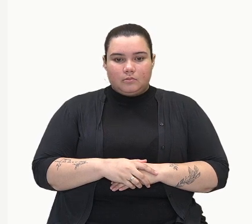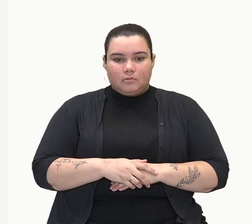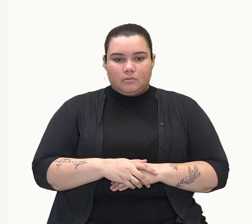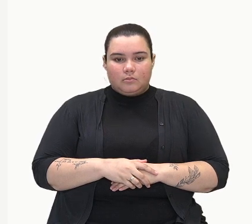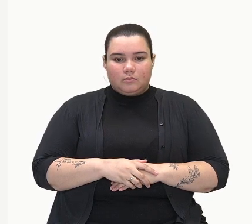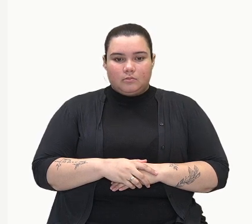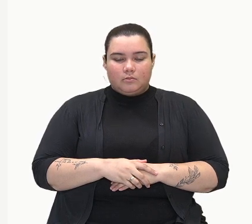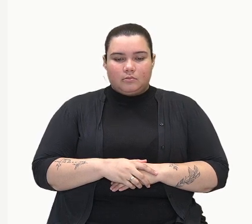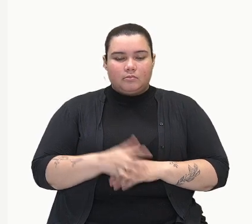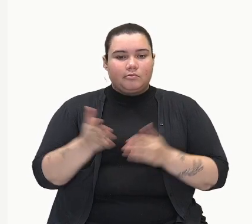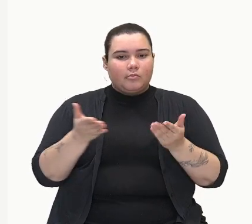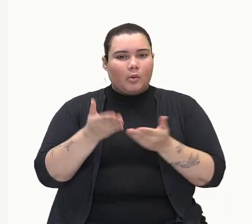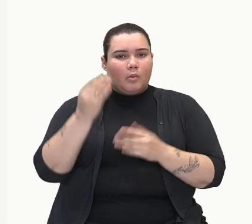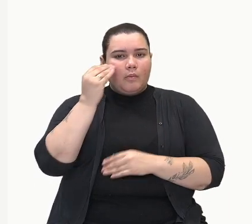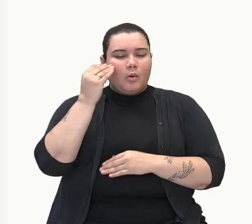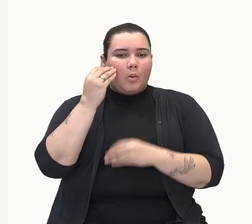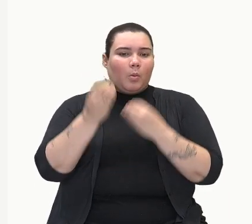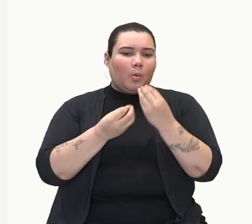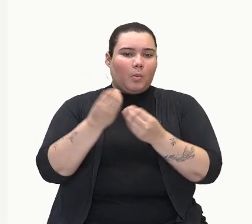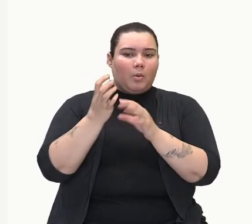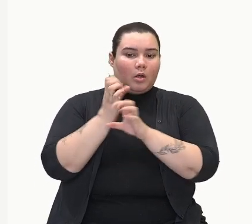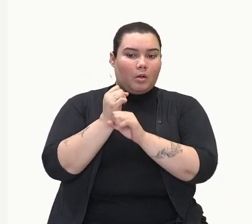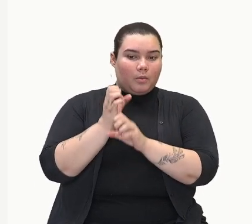grama, né? Então vamos lá calcular